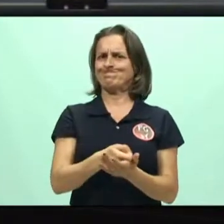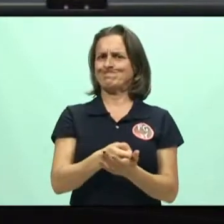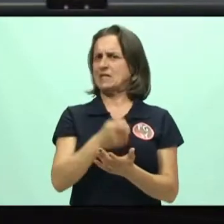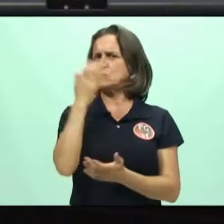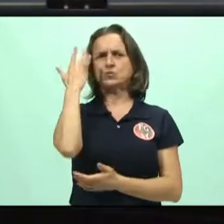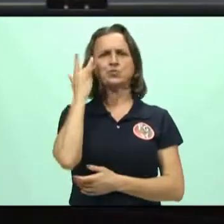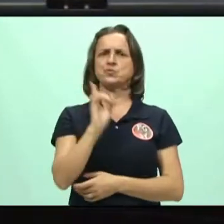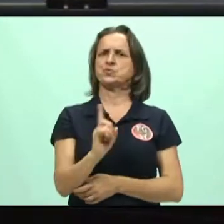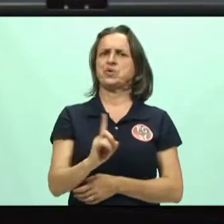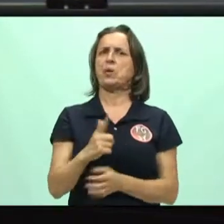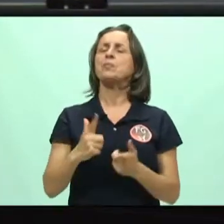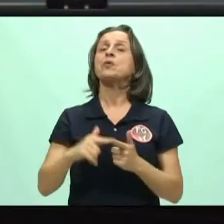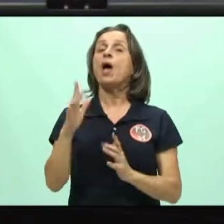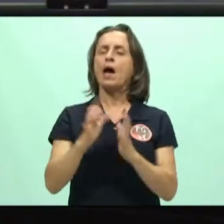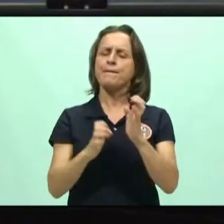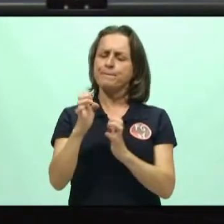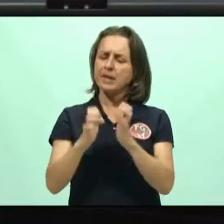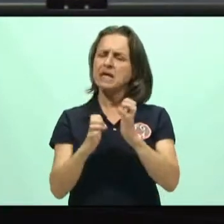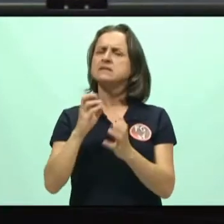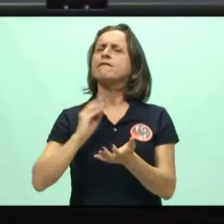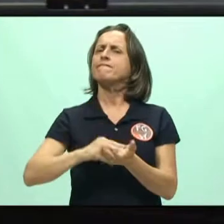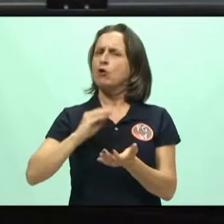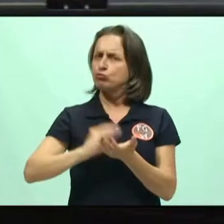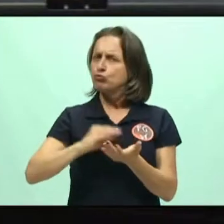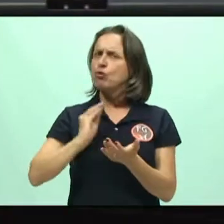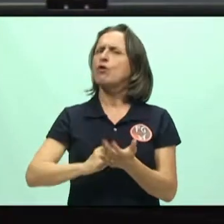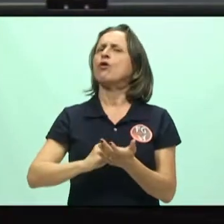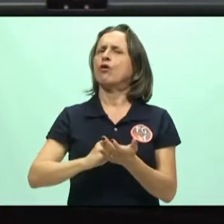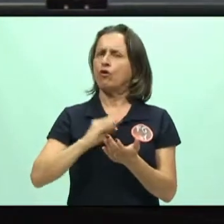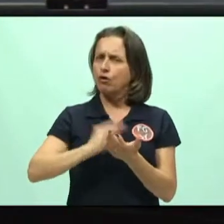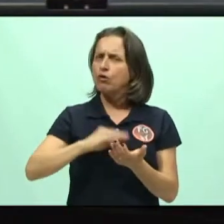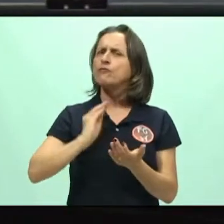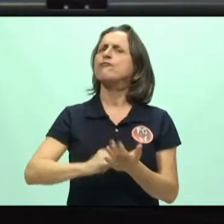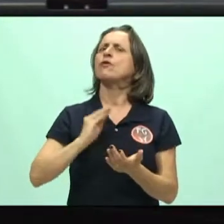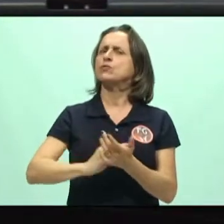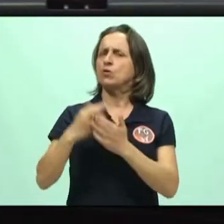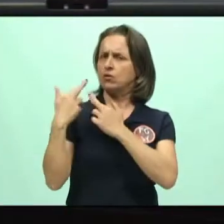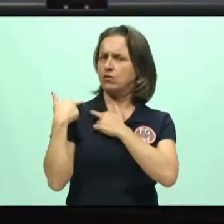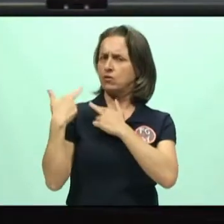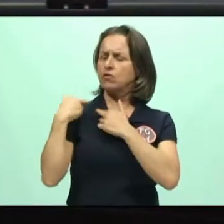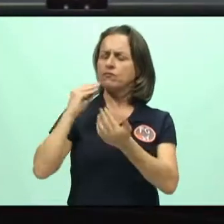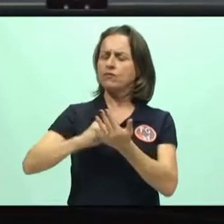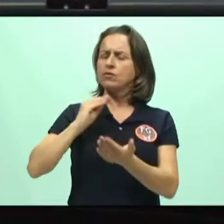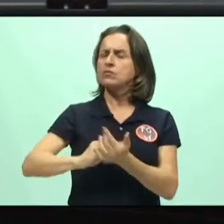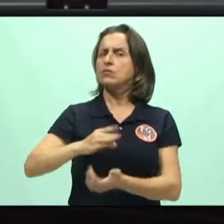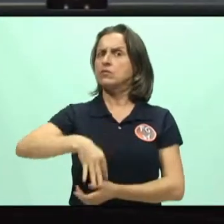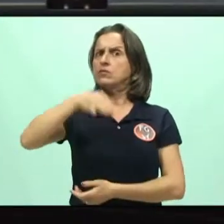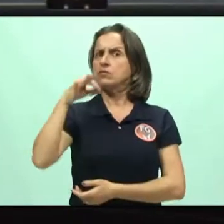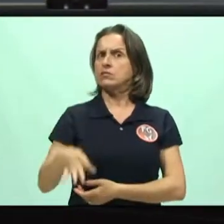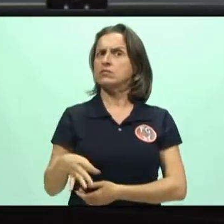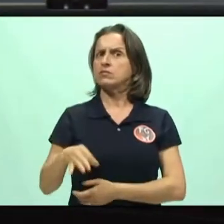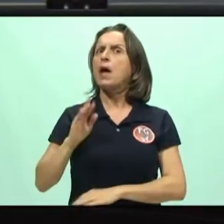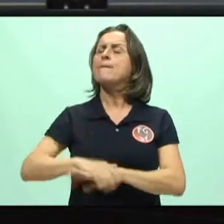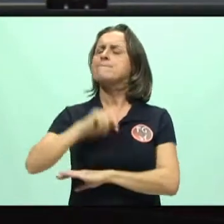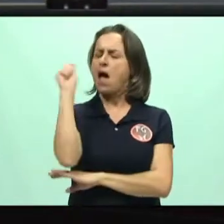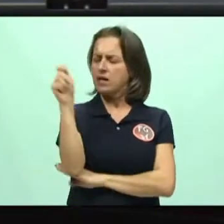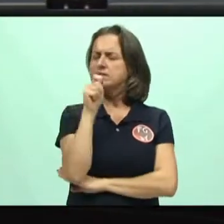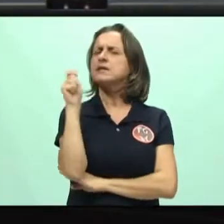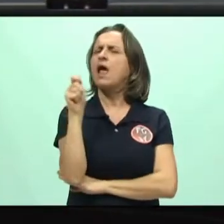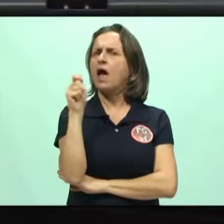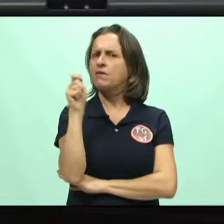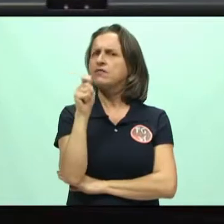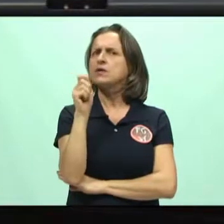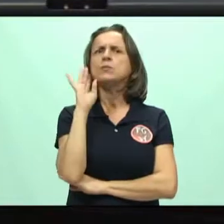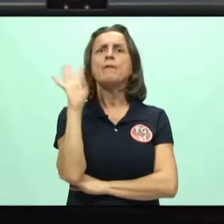ela deixou a desejar em todos aspectos a coisa é muito mais grave do que a gente imagina sabe